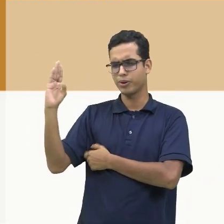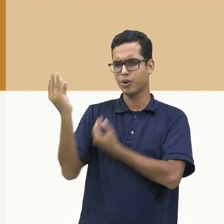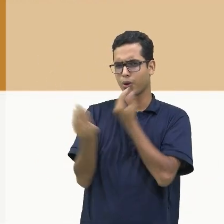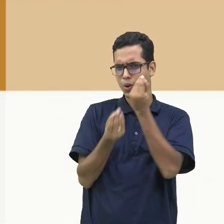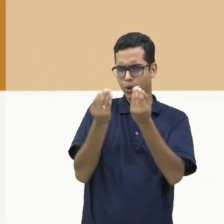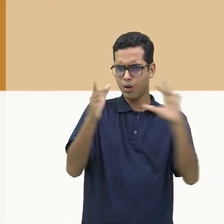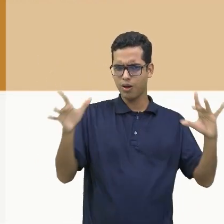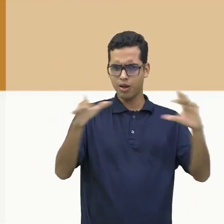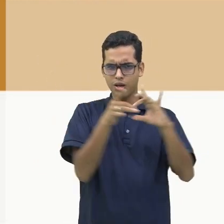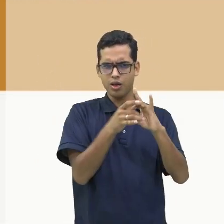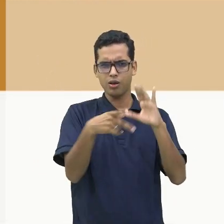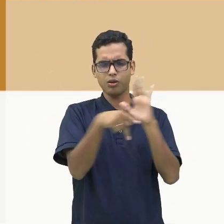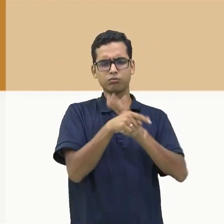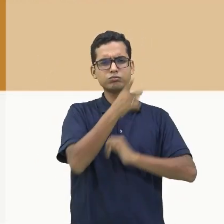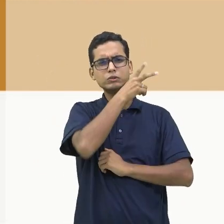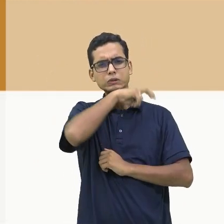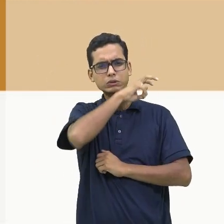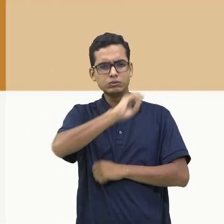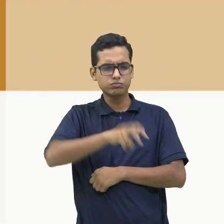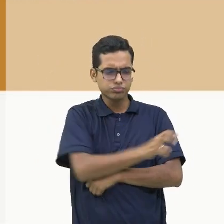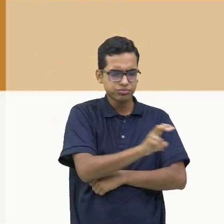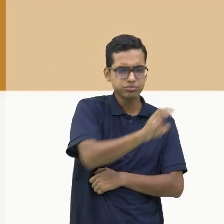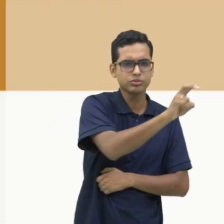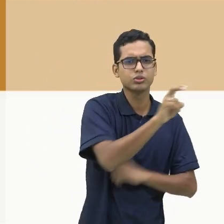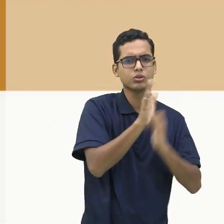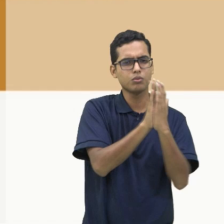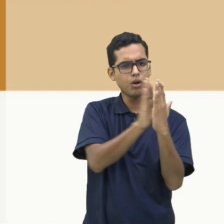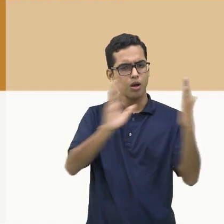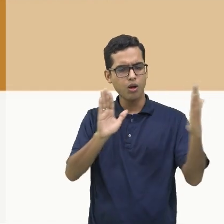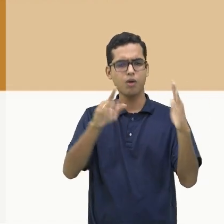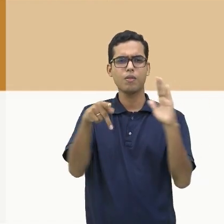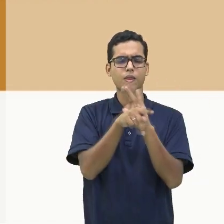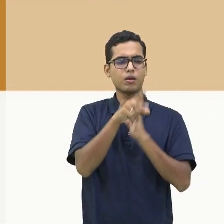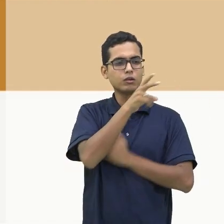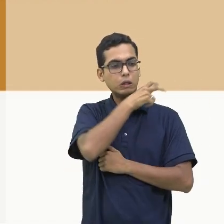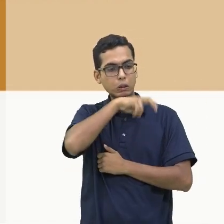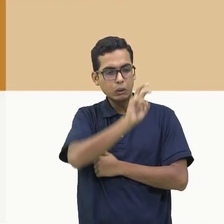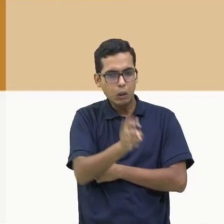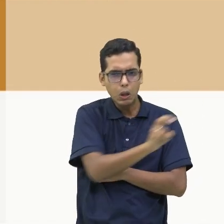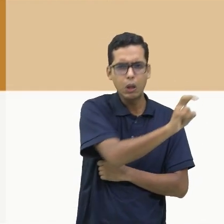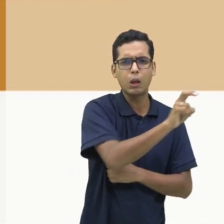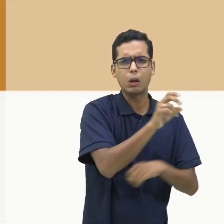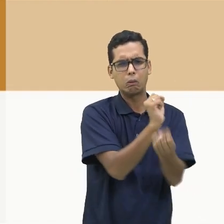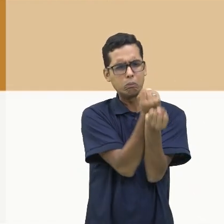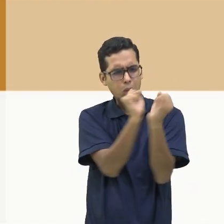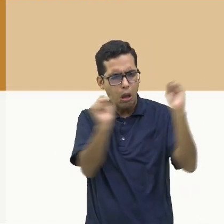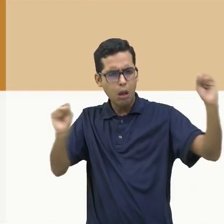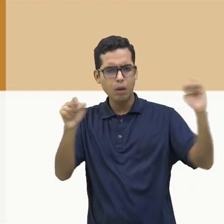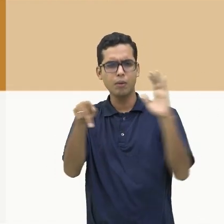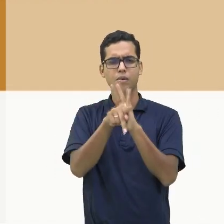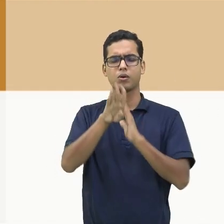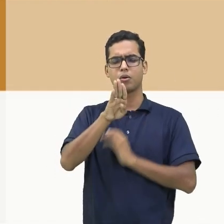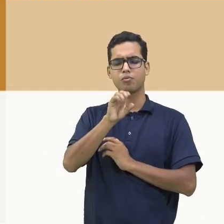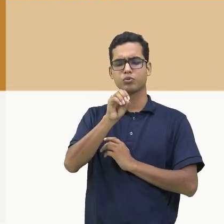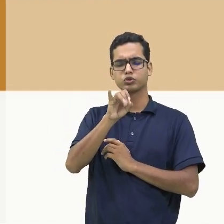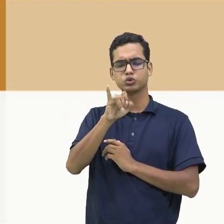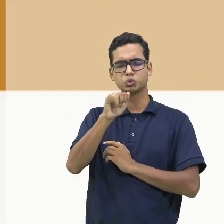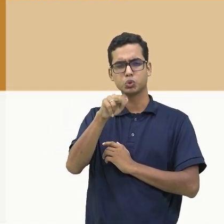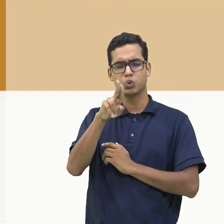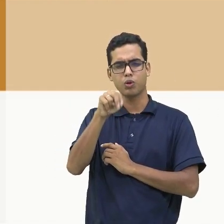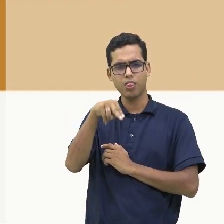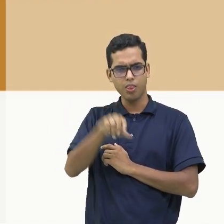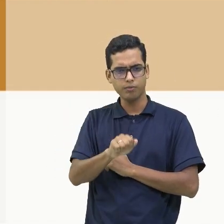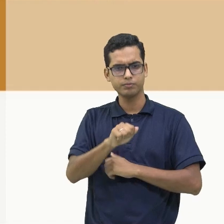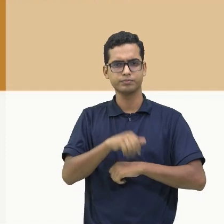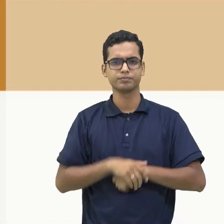estudo da vida. Esse mito da boiúna, ele está profundamente, vejam só aí na coluna, né, dos mitos da Amazônia,